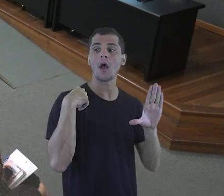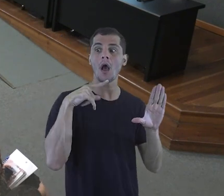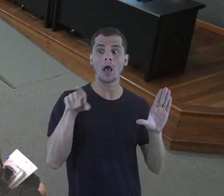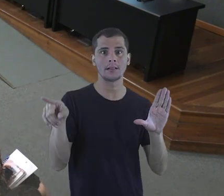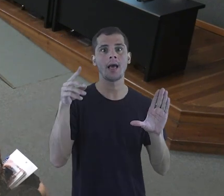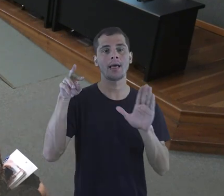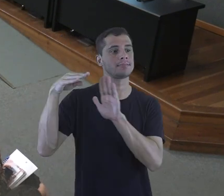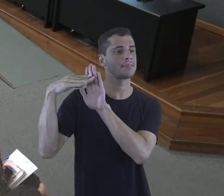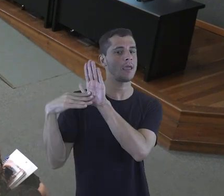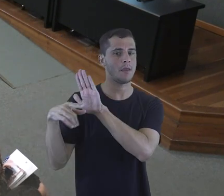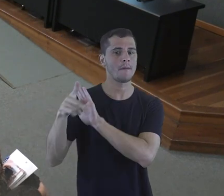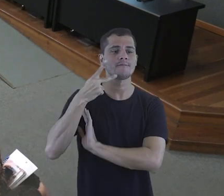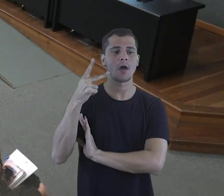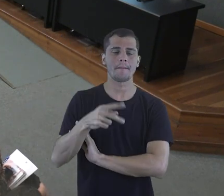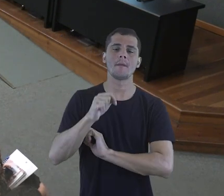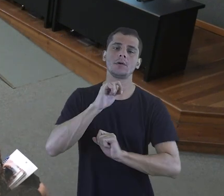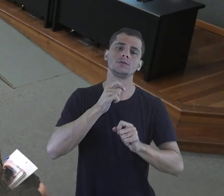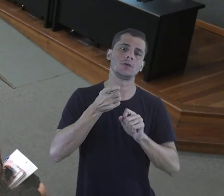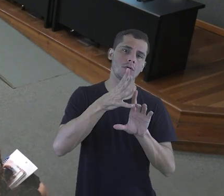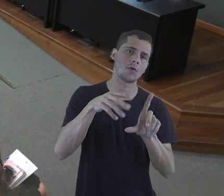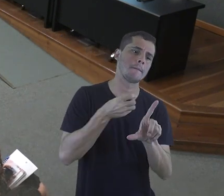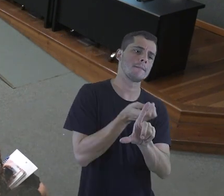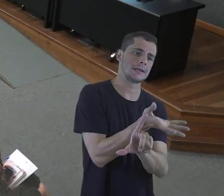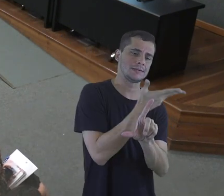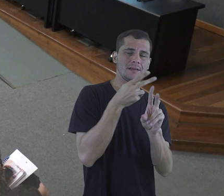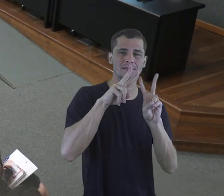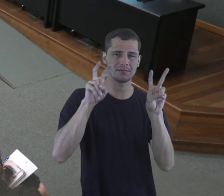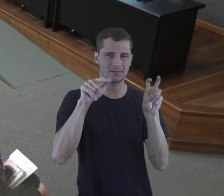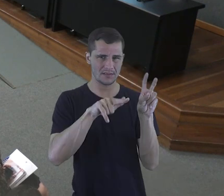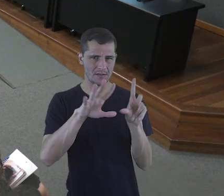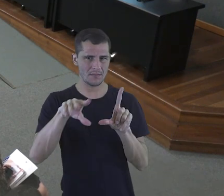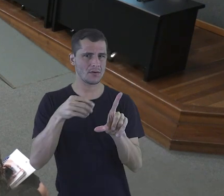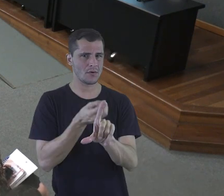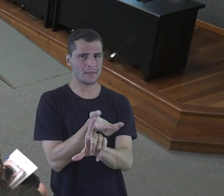em razão das bases legais que incidem sobre o compartilhamento